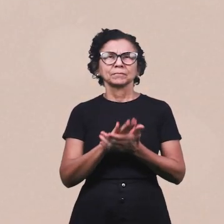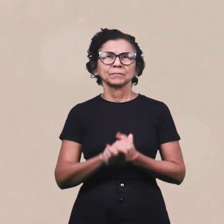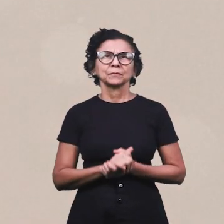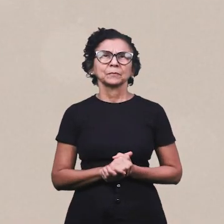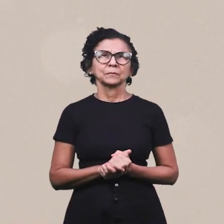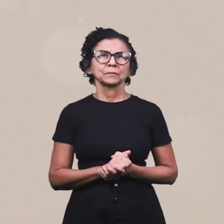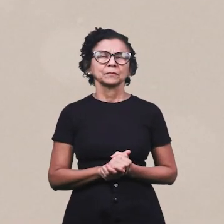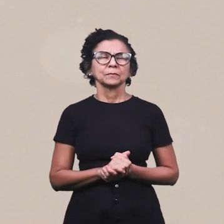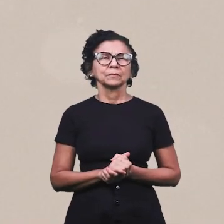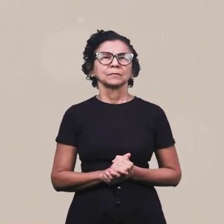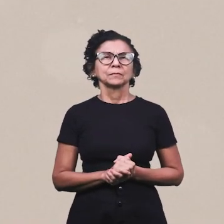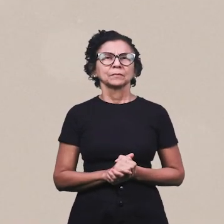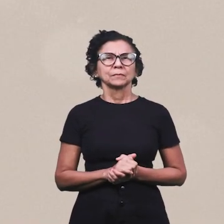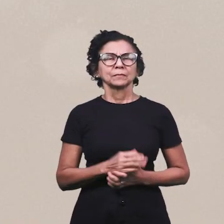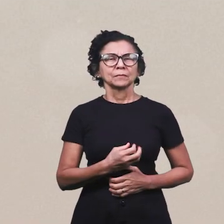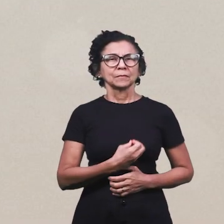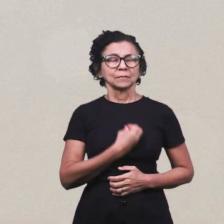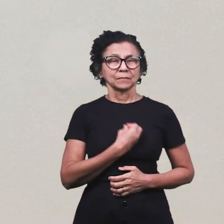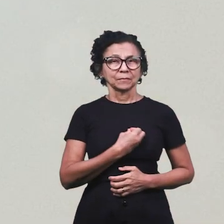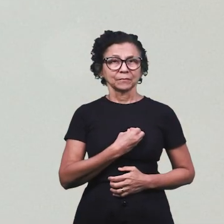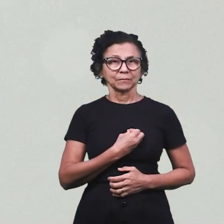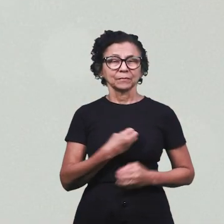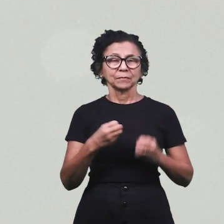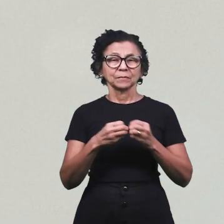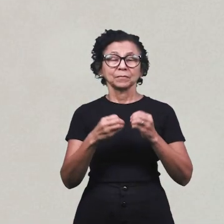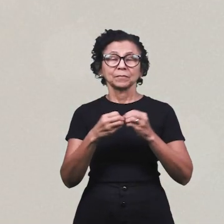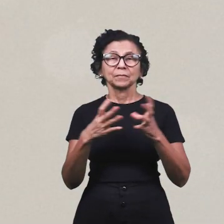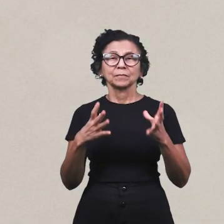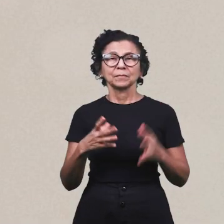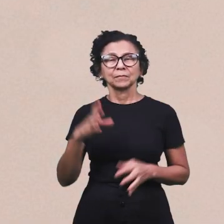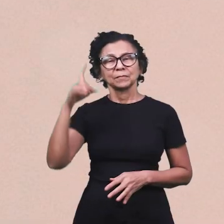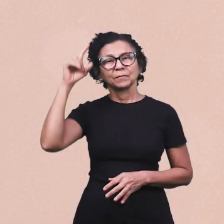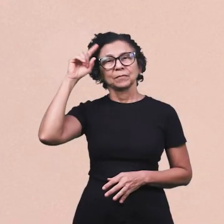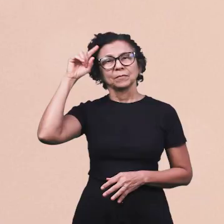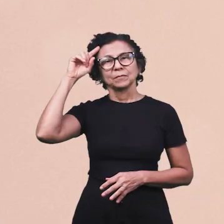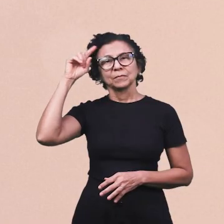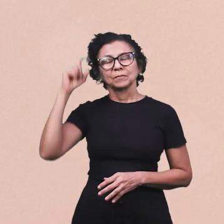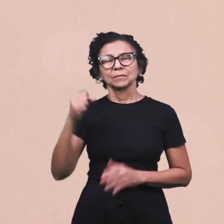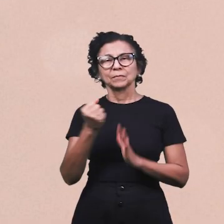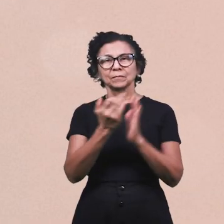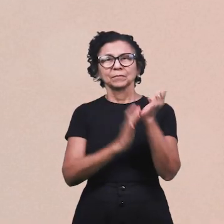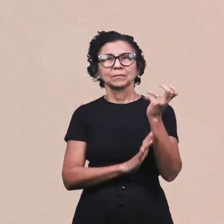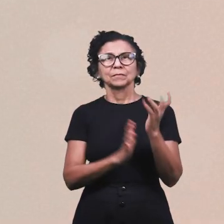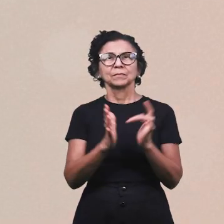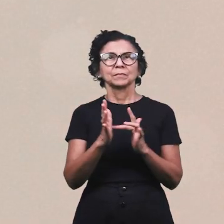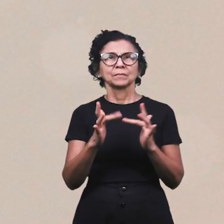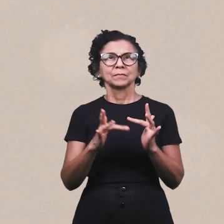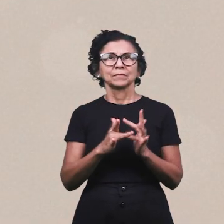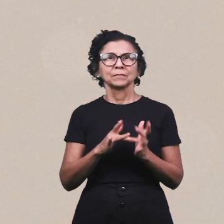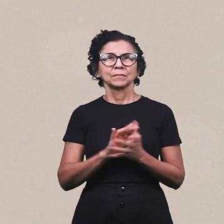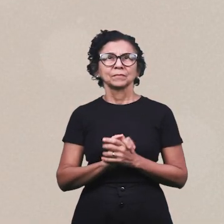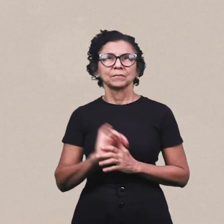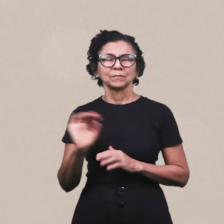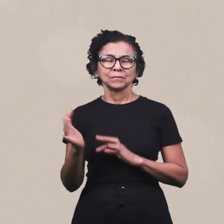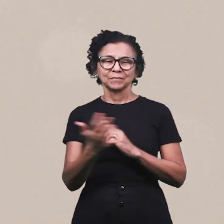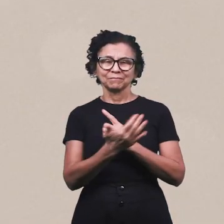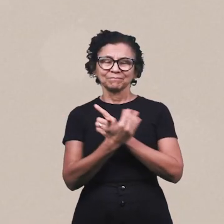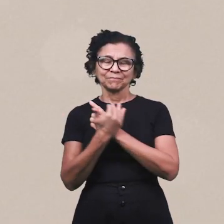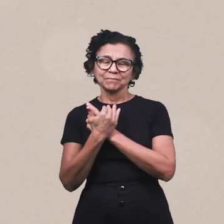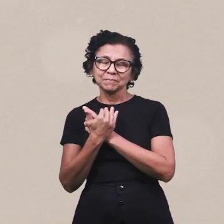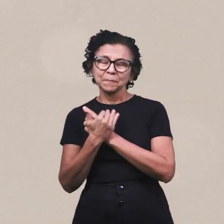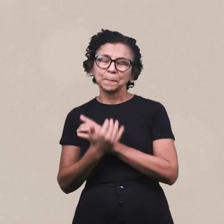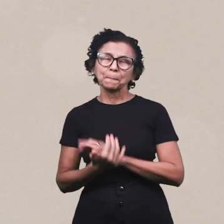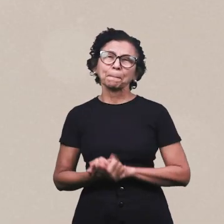milagre todos os dias, com a graça do Senhor e debaixo do sangue de Jesus. A proteção infinita dele tem chegado